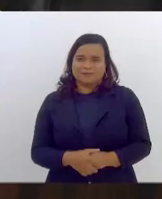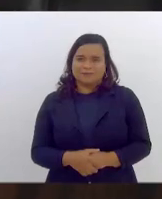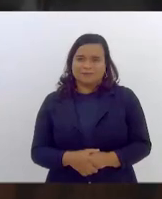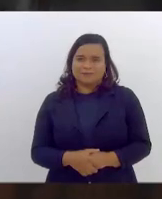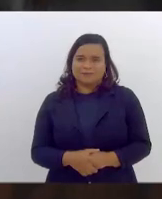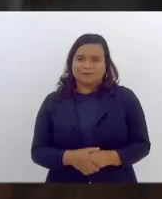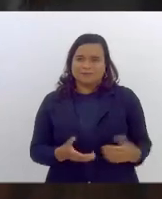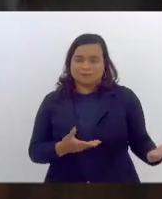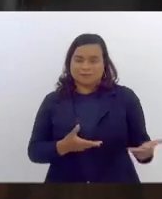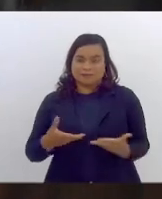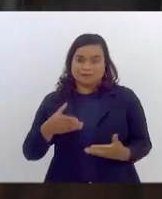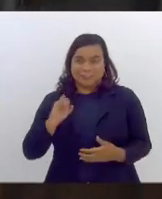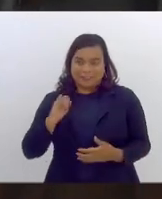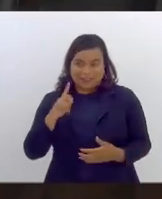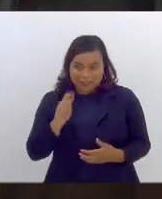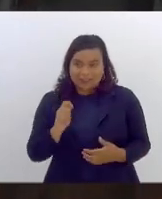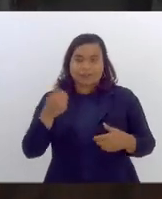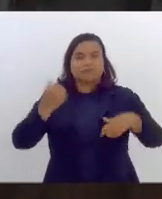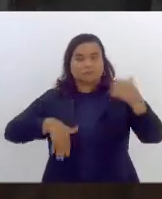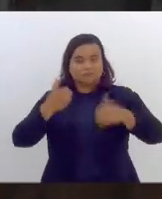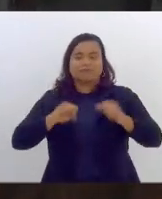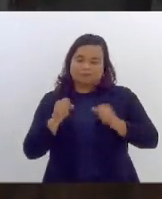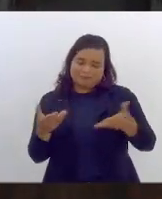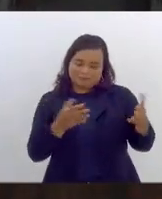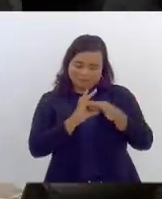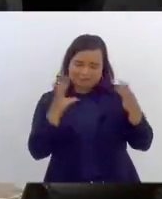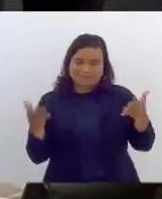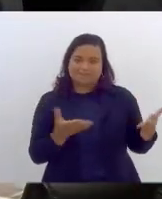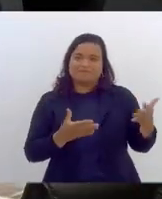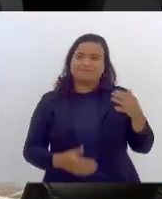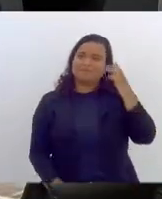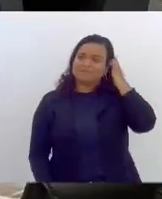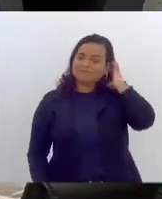Convida a Ieda a fazer uso da fala, por favor.